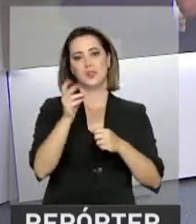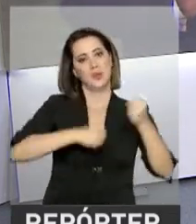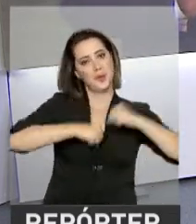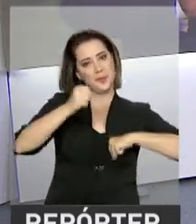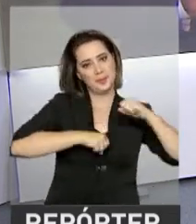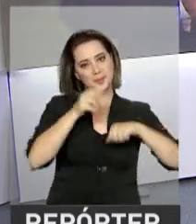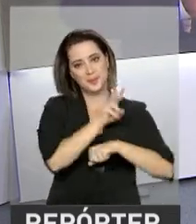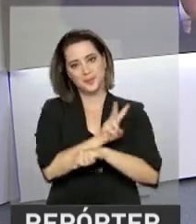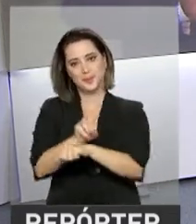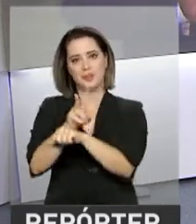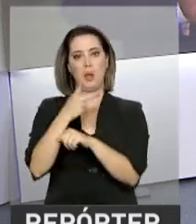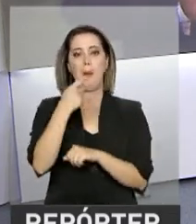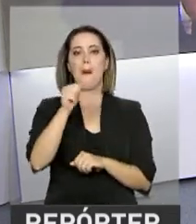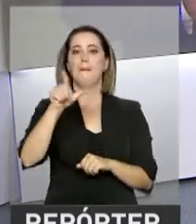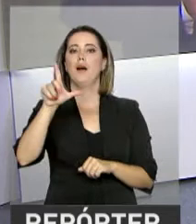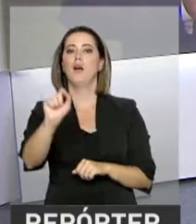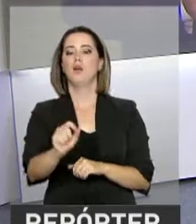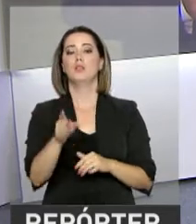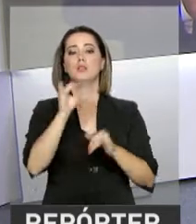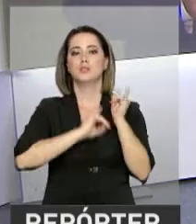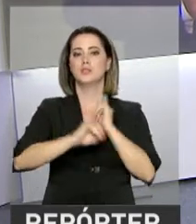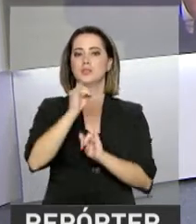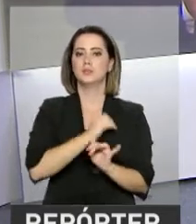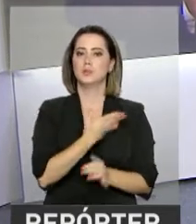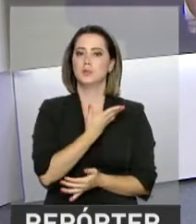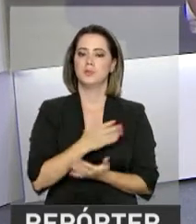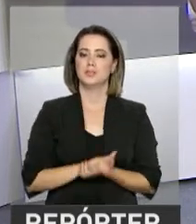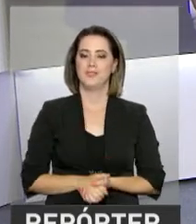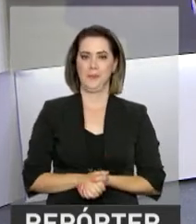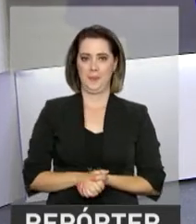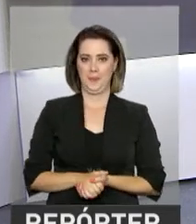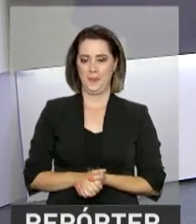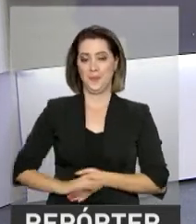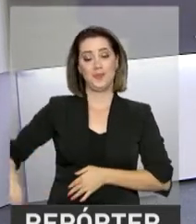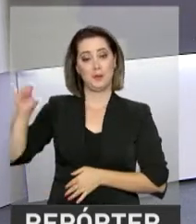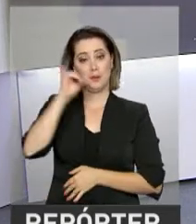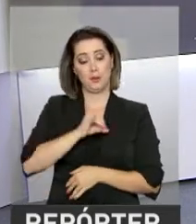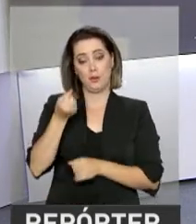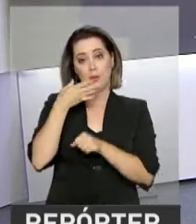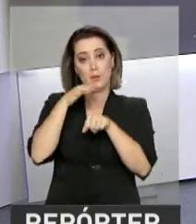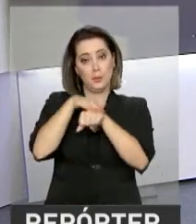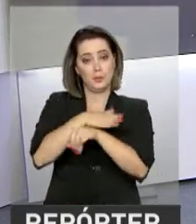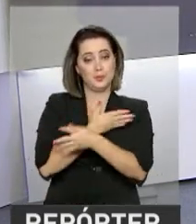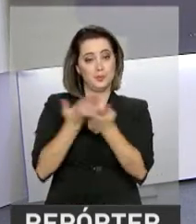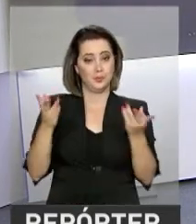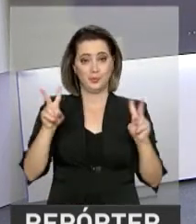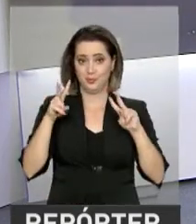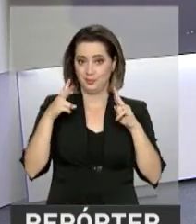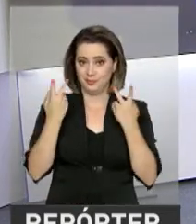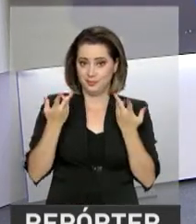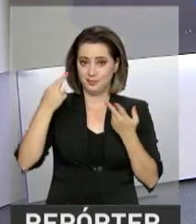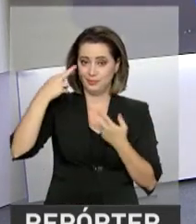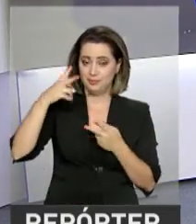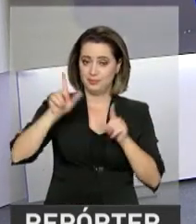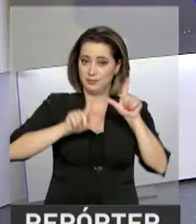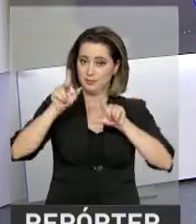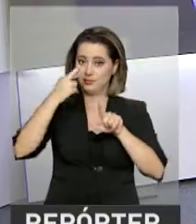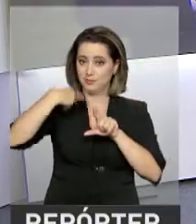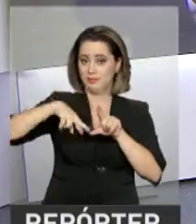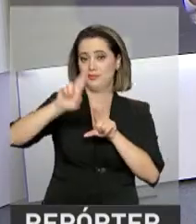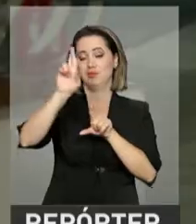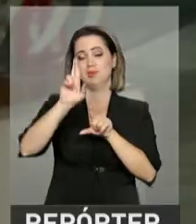la sálvia tem mais informações para a gente olá paulo boa noite boa noite roberto boa noite a todos que nos assistem na tv